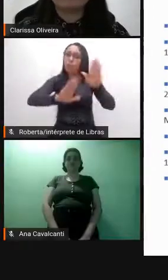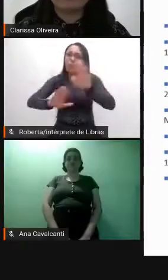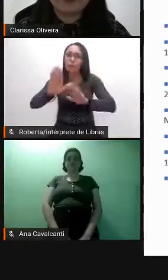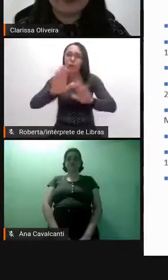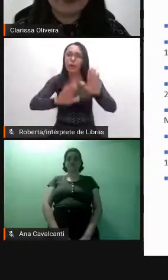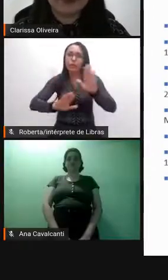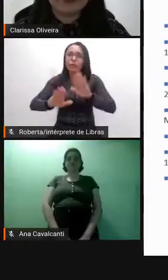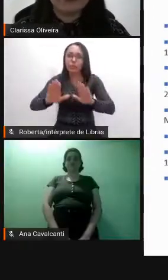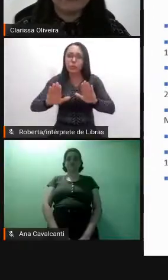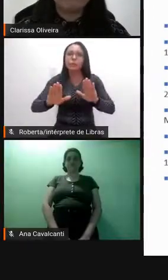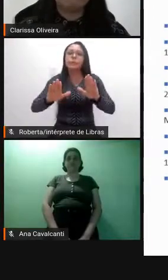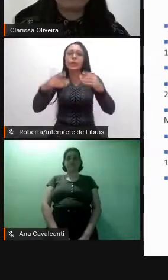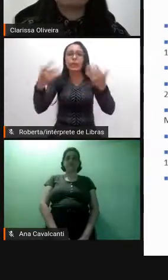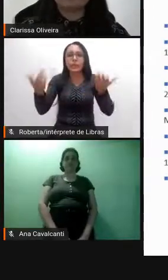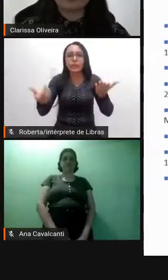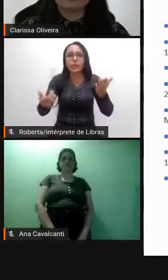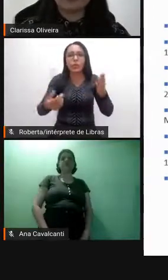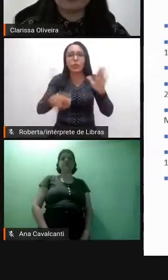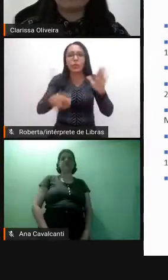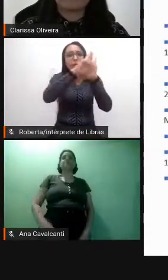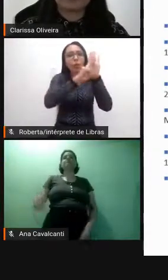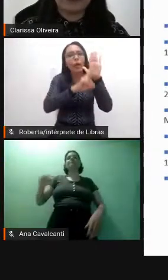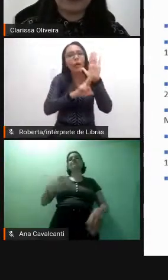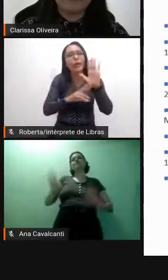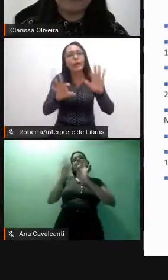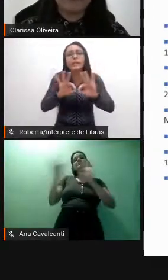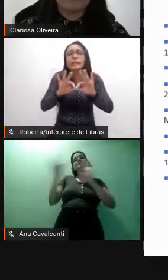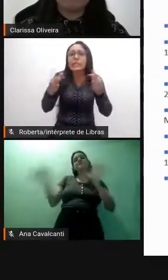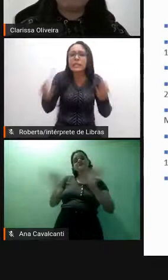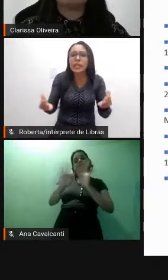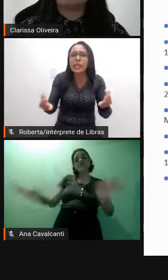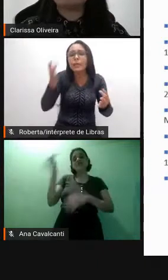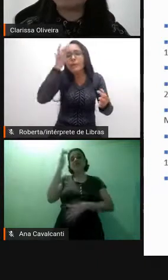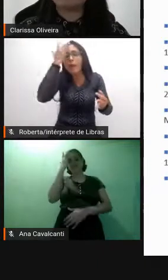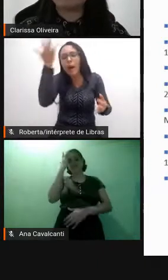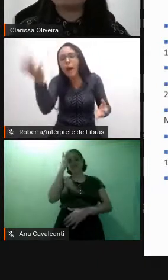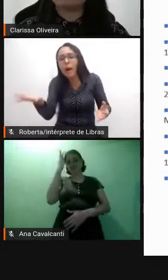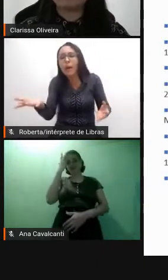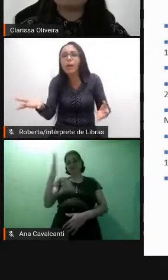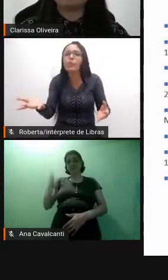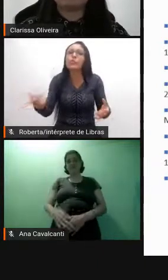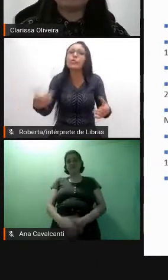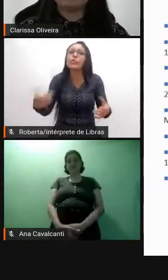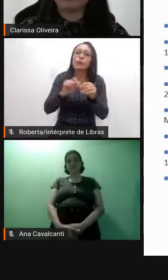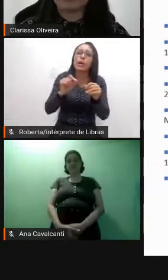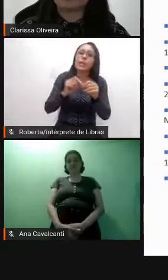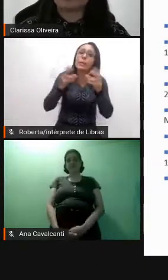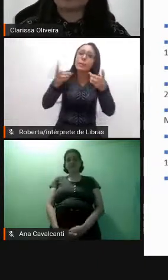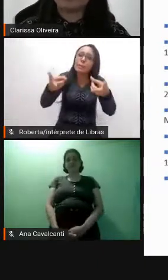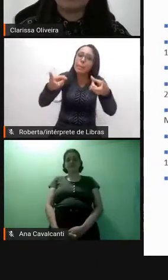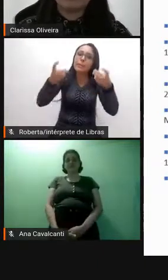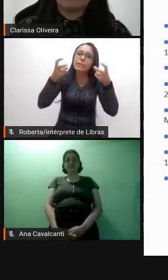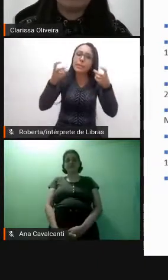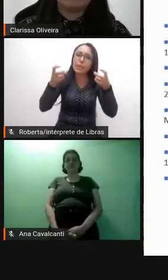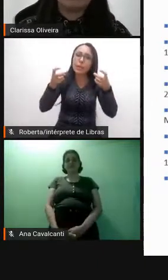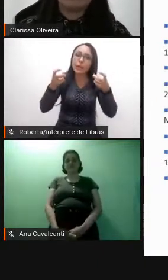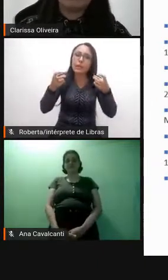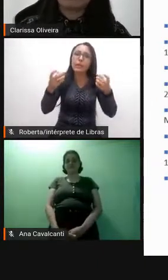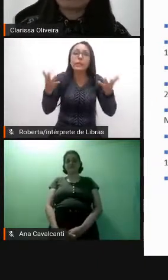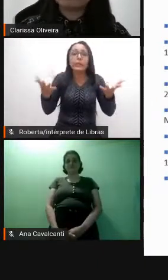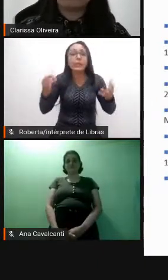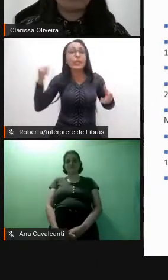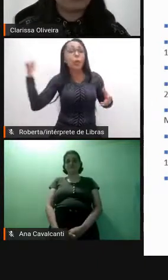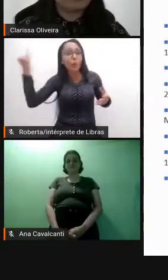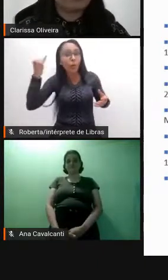extremamente simples, fáceis de fazer, mas percebam que são delicados, que